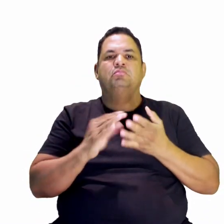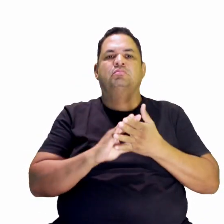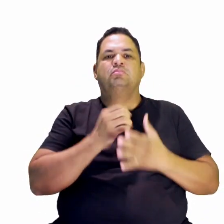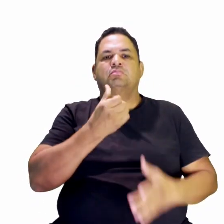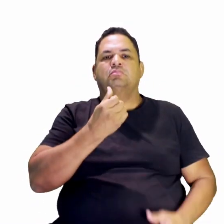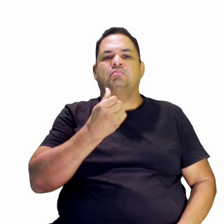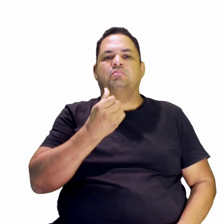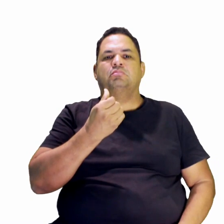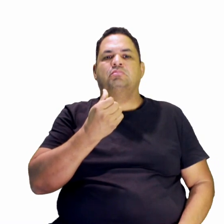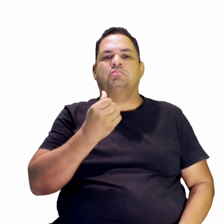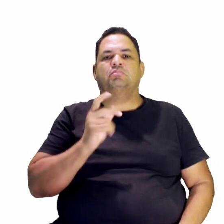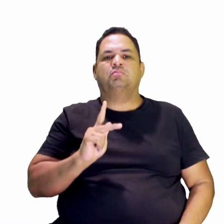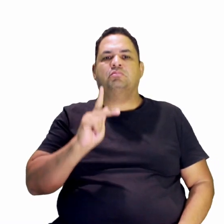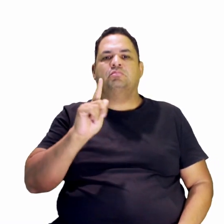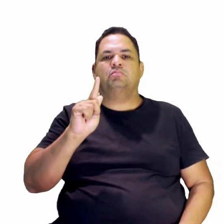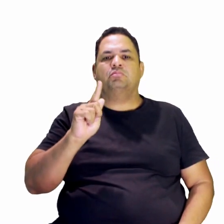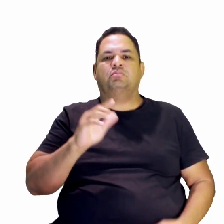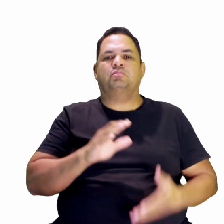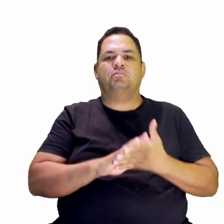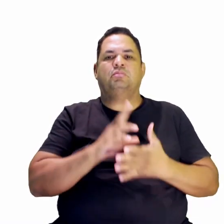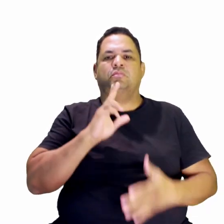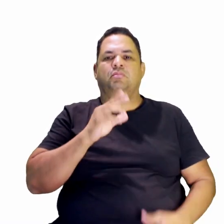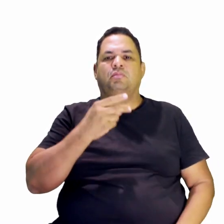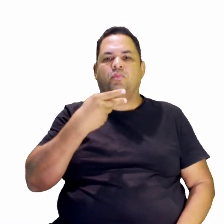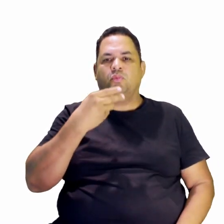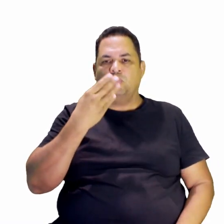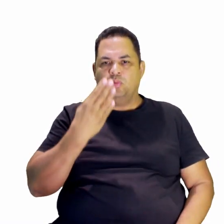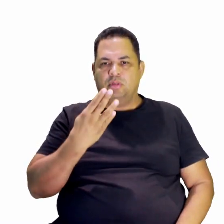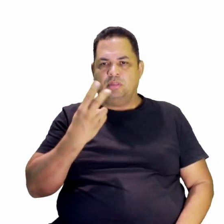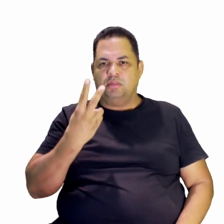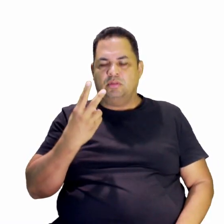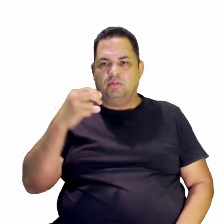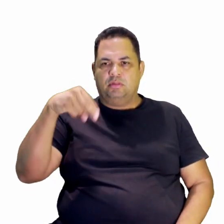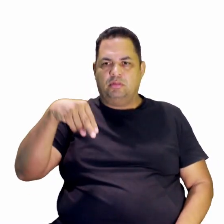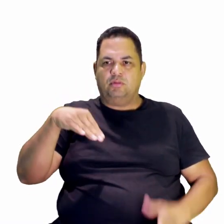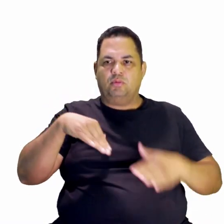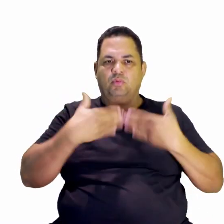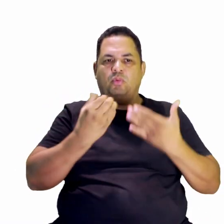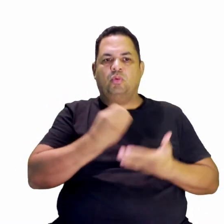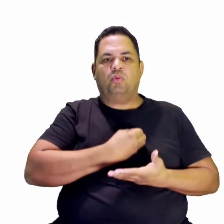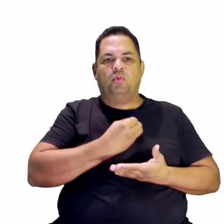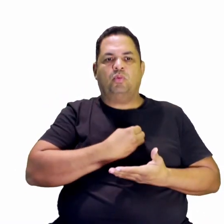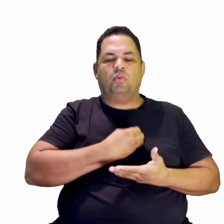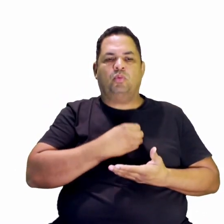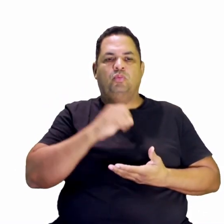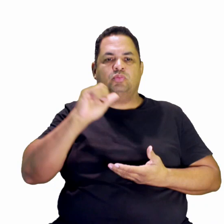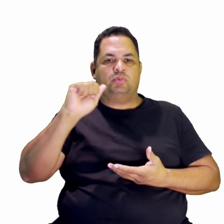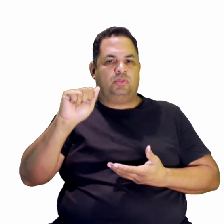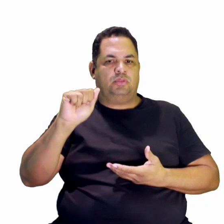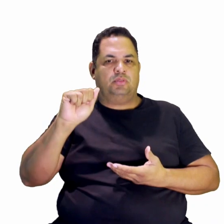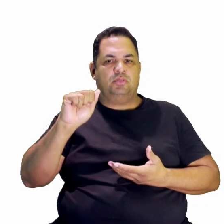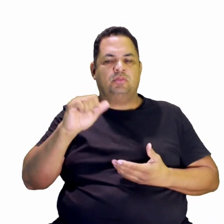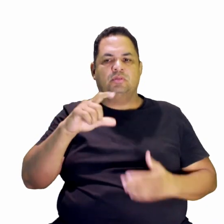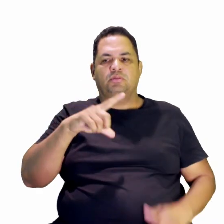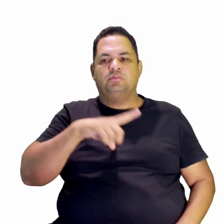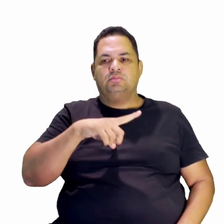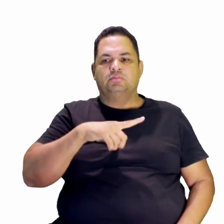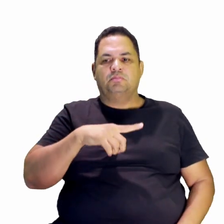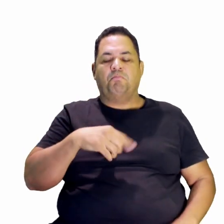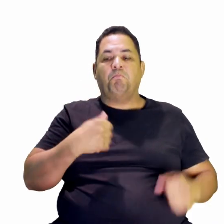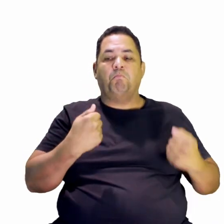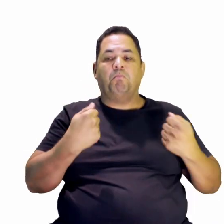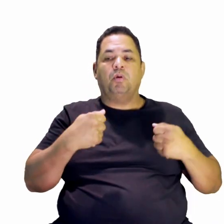6 kg, vale 42 newton. Qual é o valor da aceleração? Olha, se eu tenho a força, eu posso